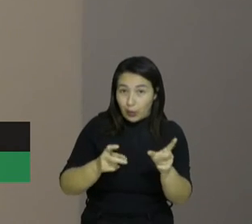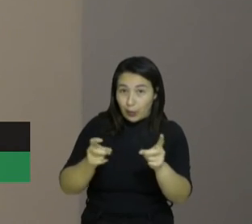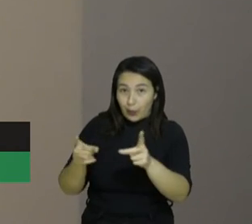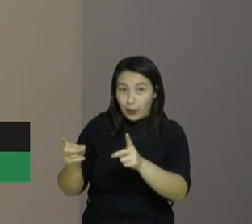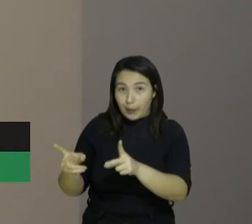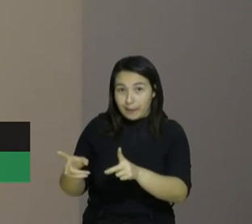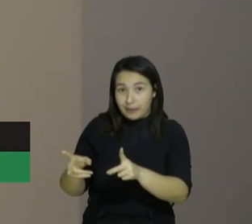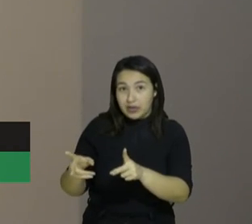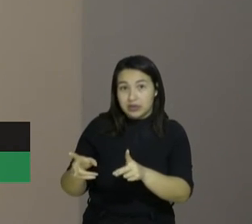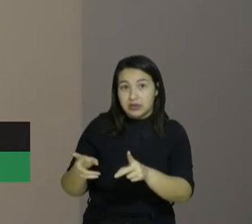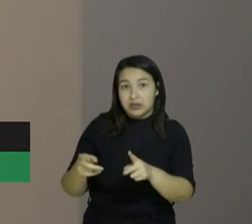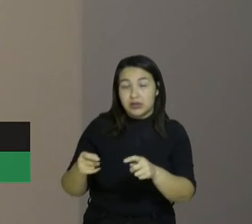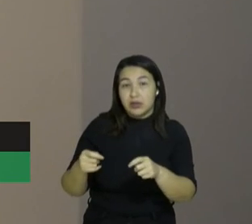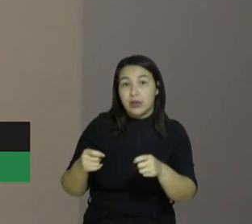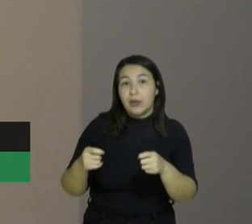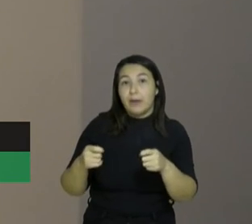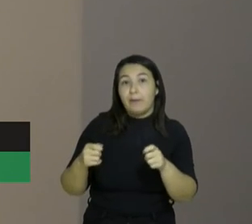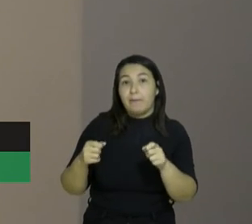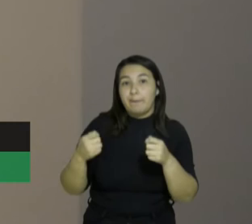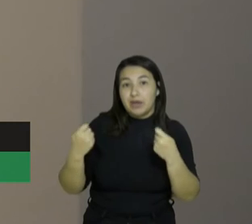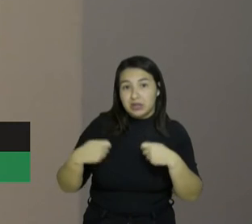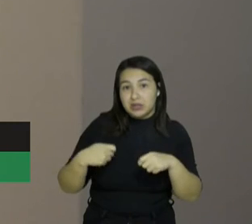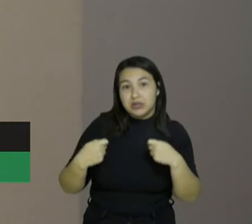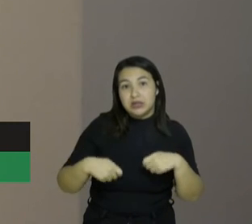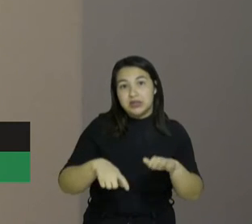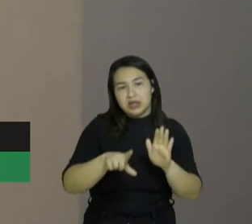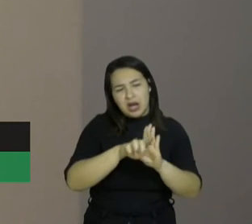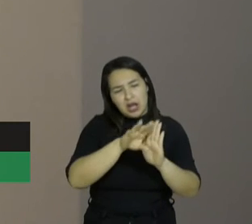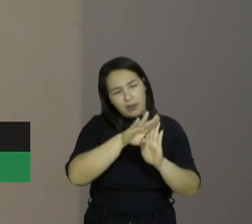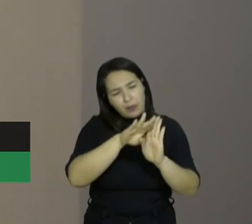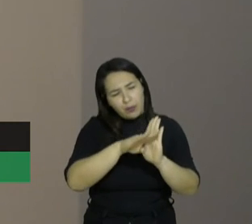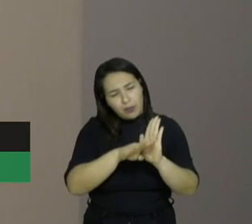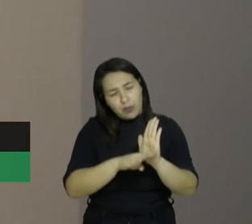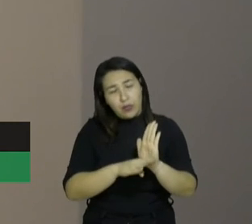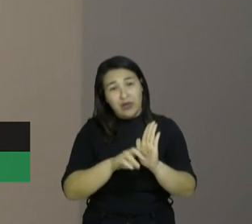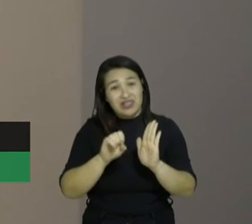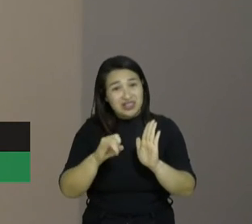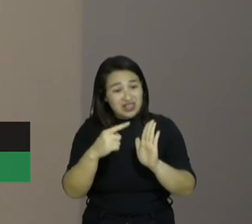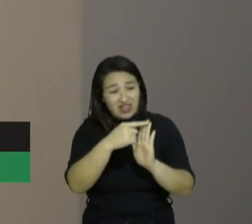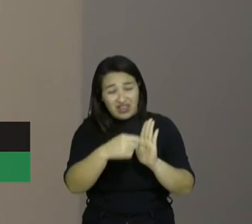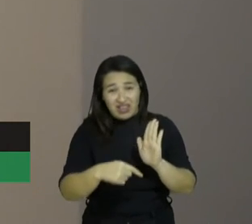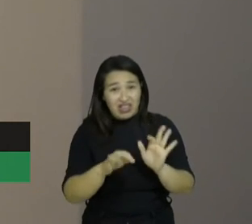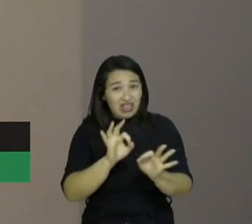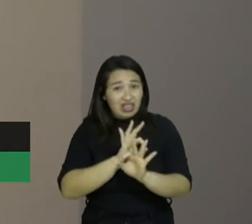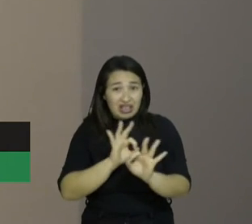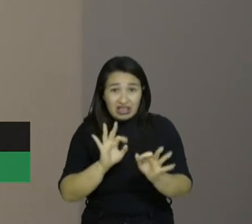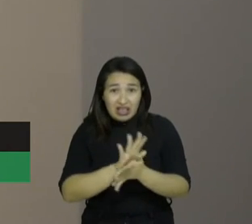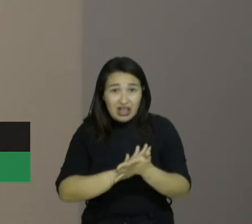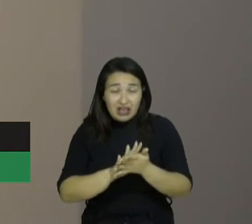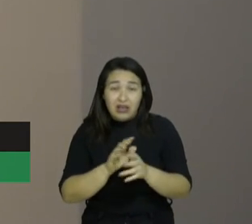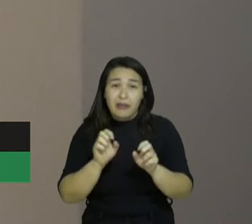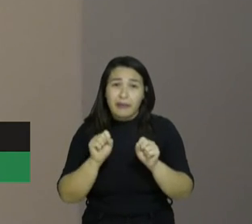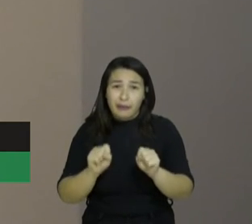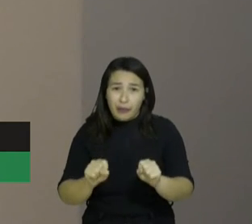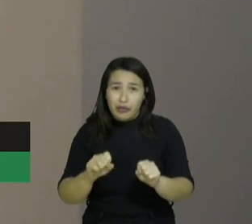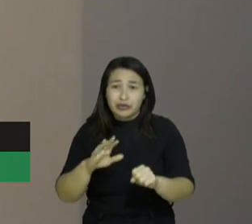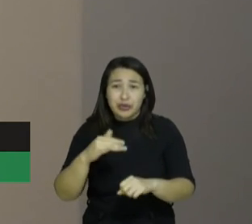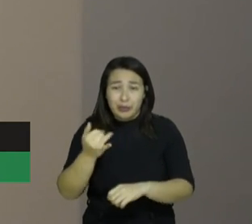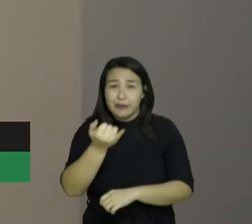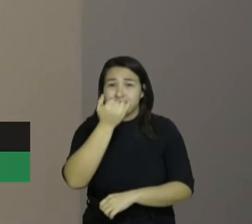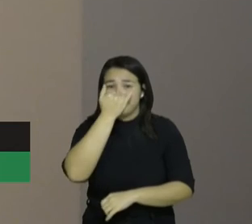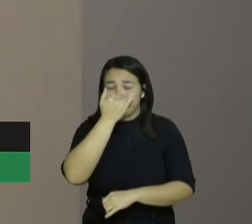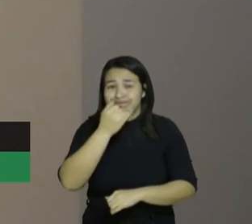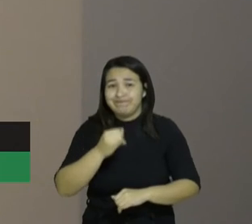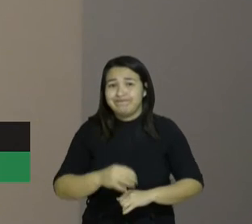rigorosas seria um erro gravíssimo com repercussões que transcenderam as fronteiras nacionais